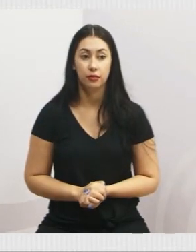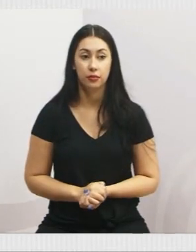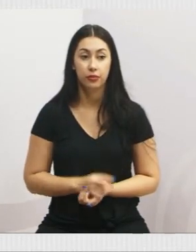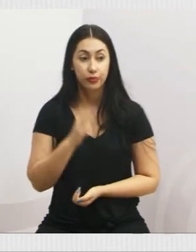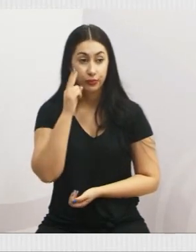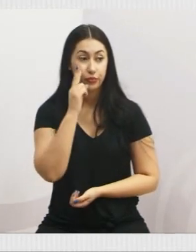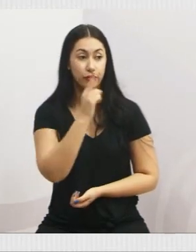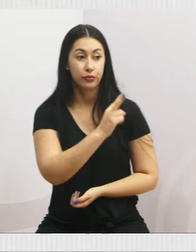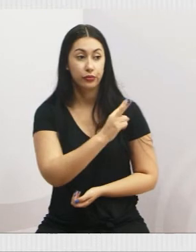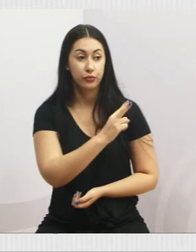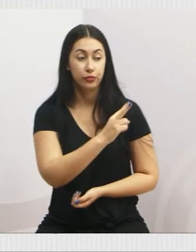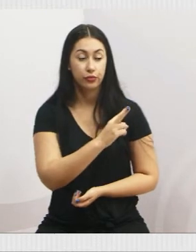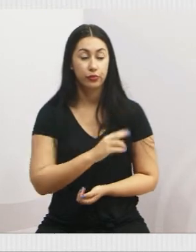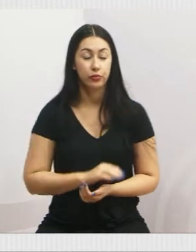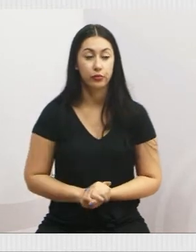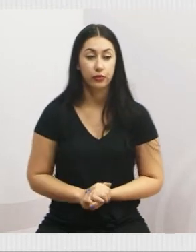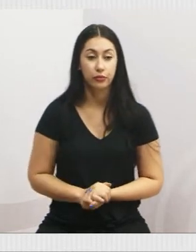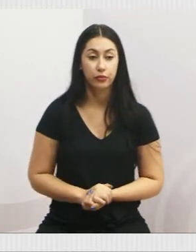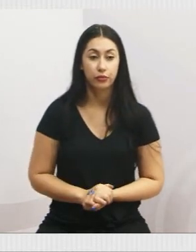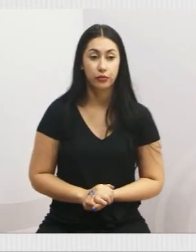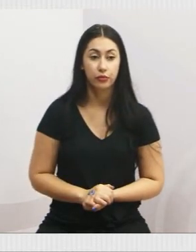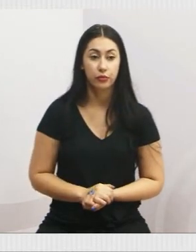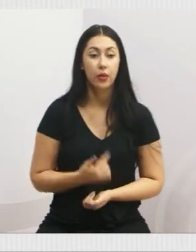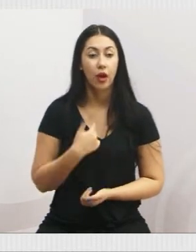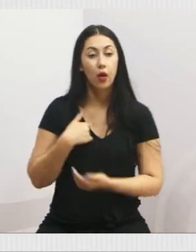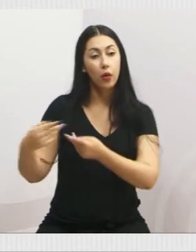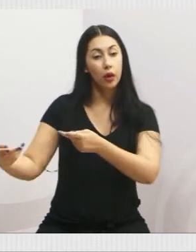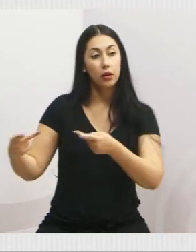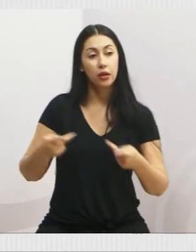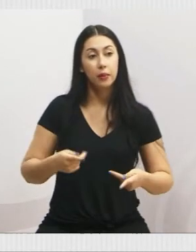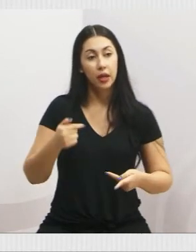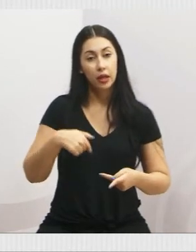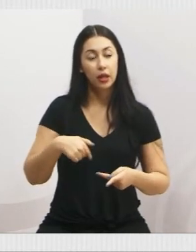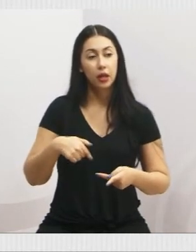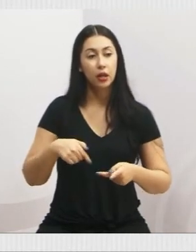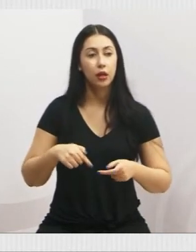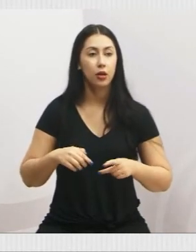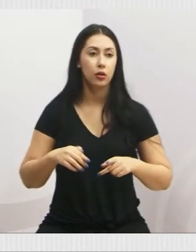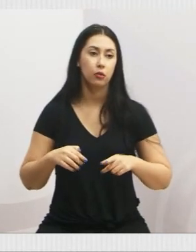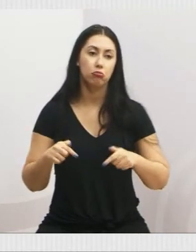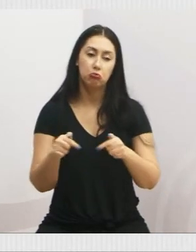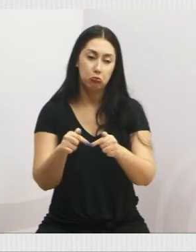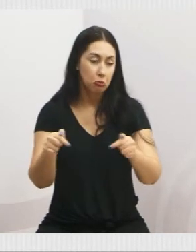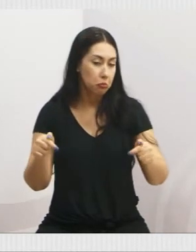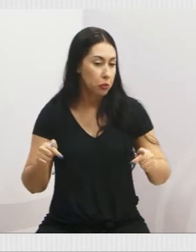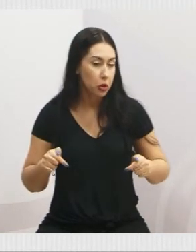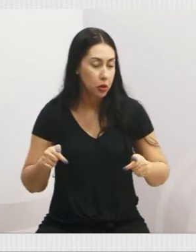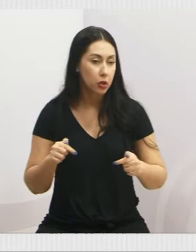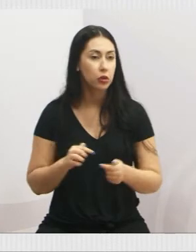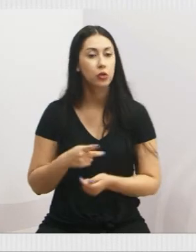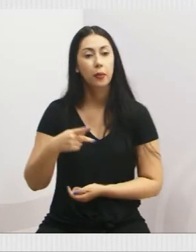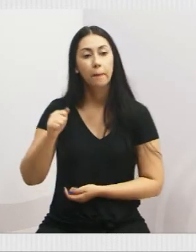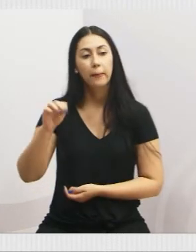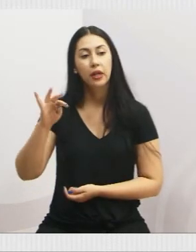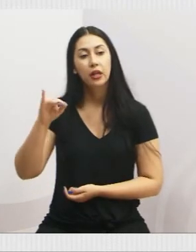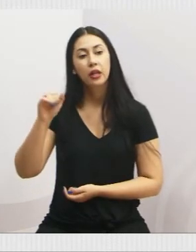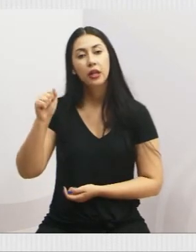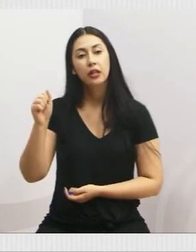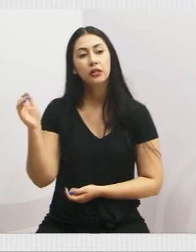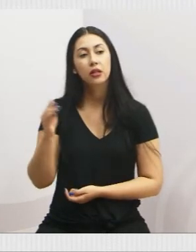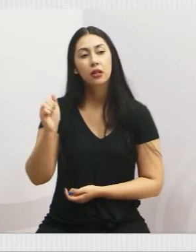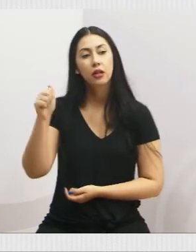Tá aí, esse é o condomínio. Recebi no meu gabinete a Patrícia e o André, o Cisco. Eles me